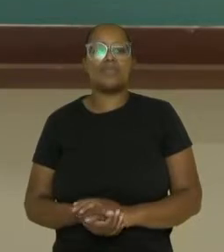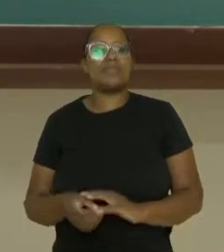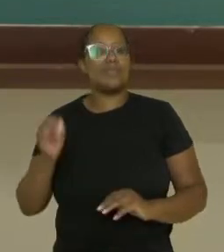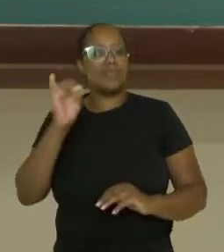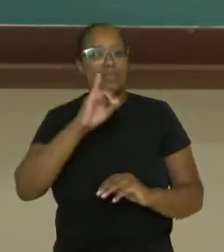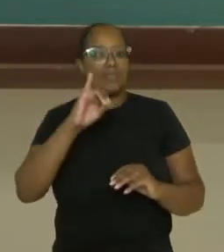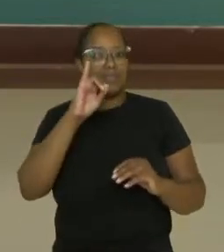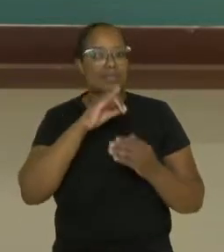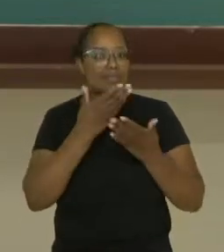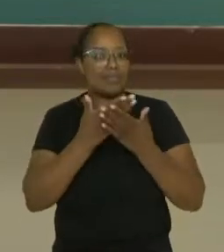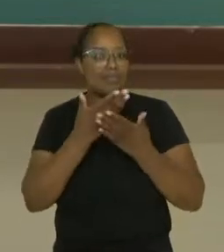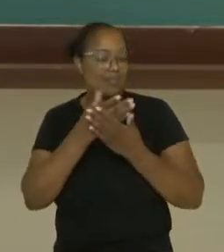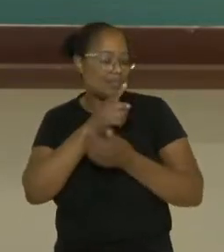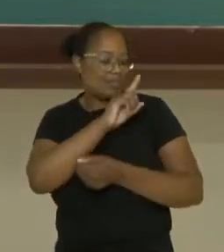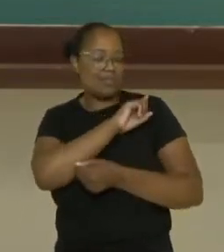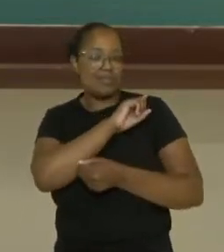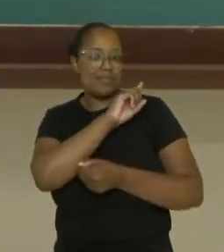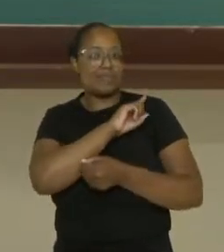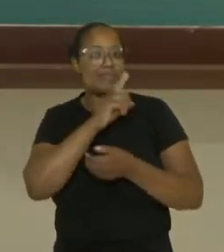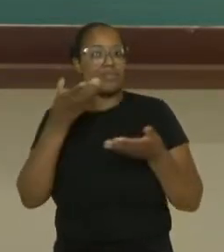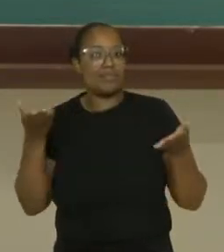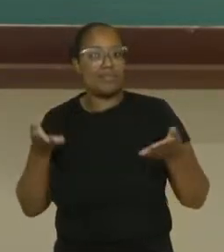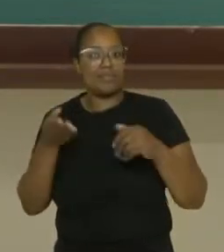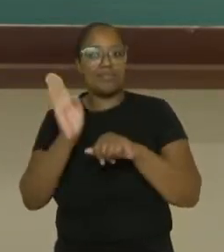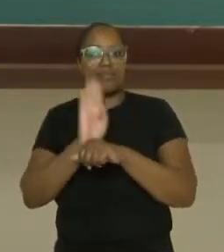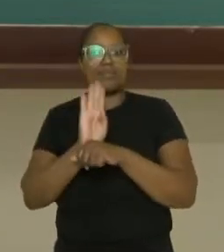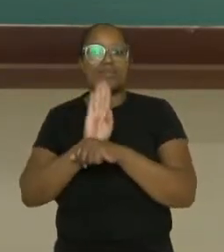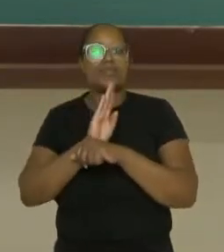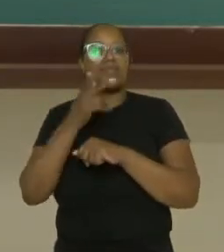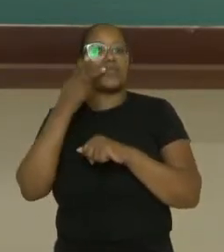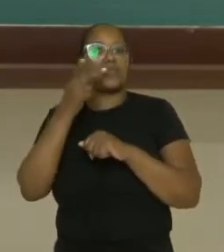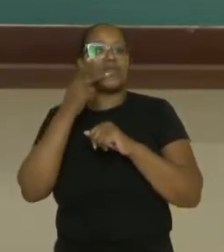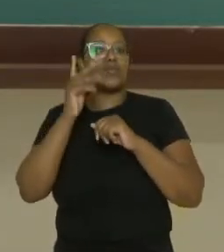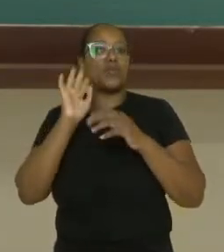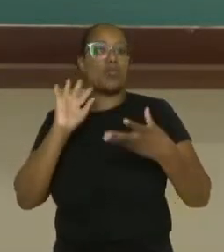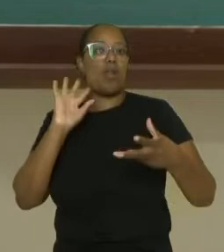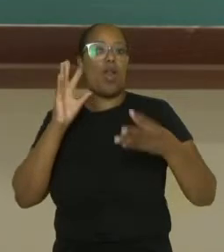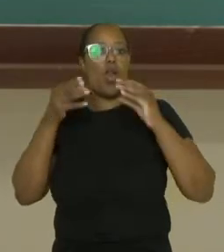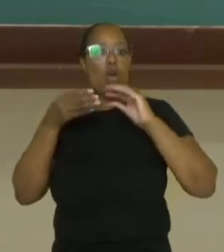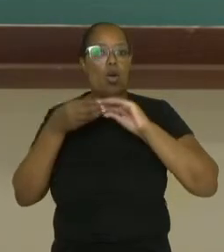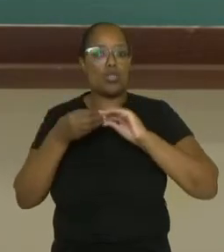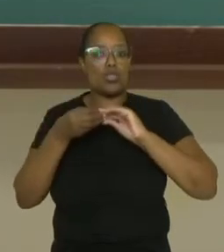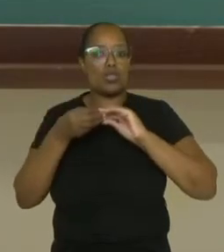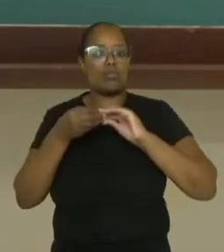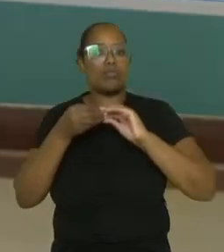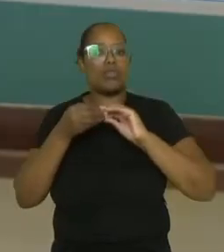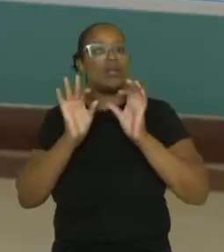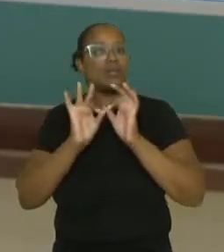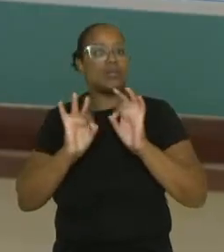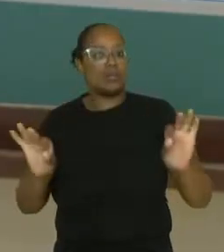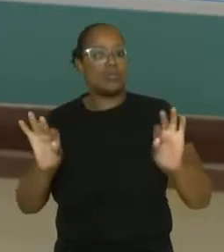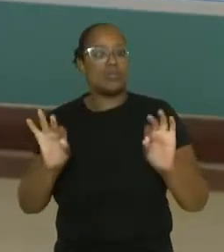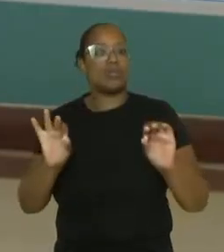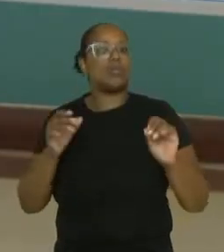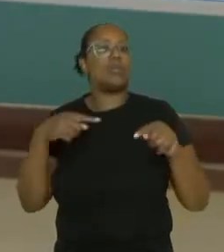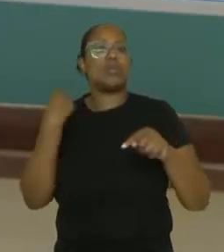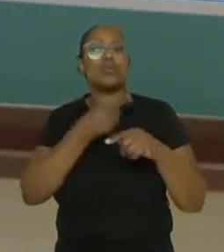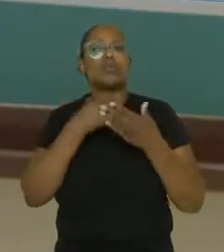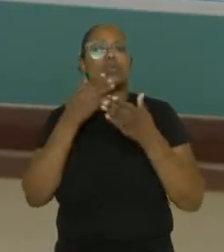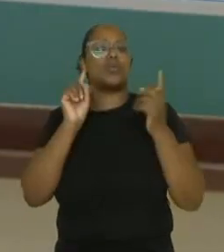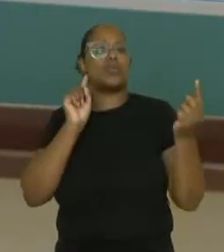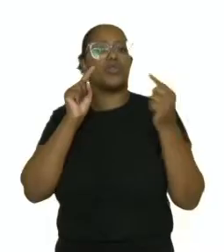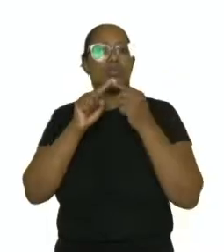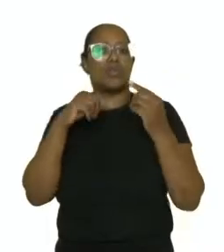Olá, estudante da primeira série. Nesse vídeo nós vamos falar sobre lógica simbólica. Então vamos lá. Nossos objetivos: